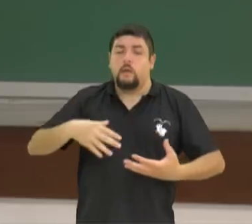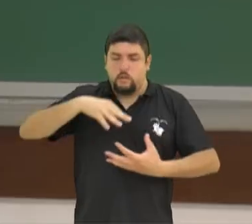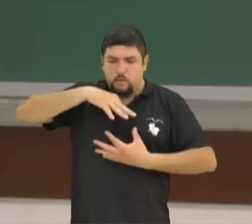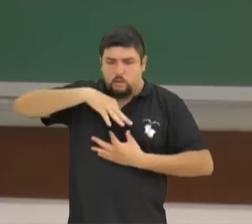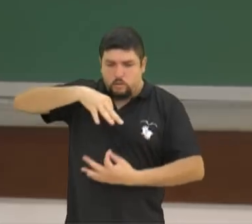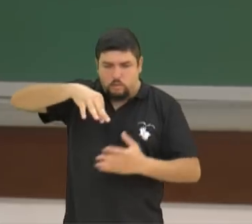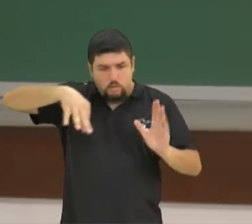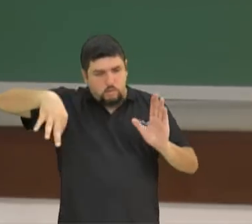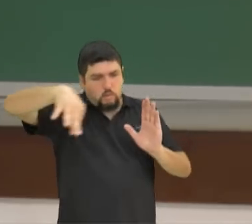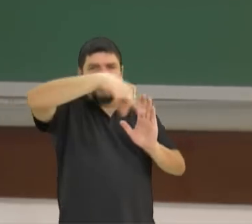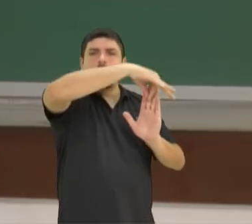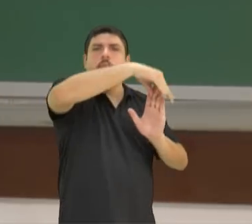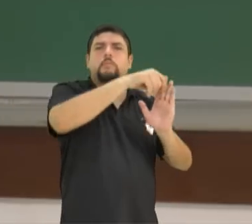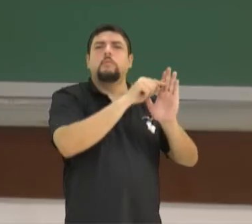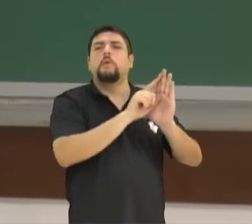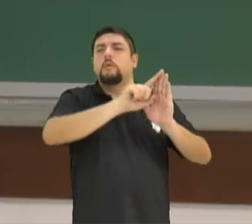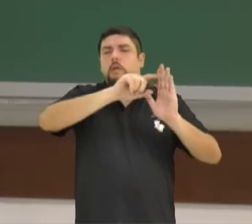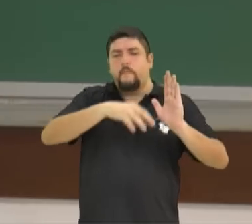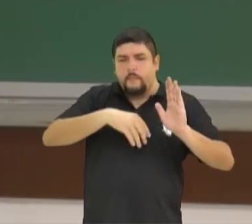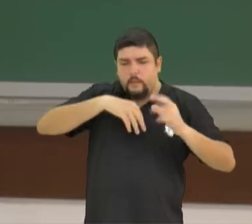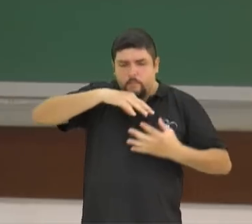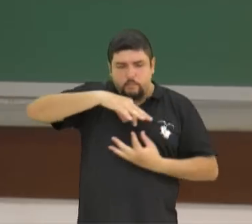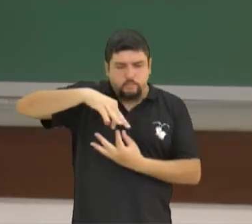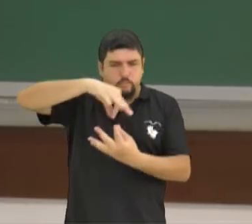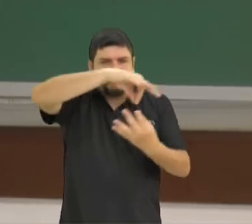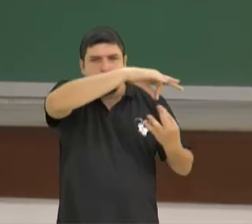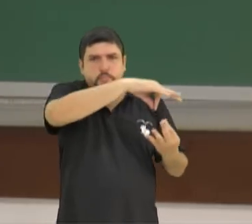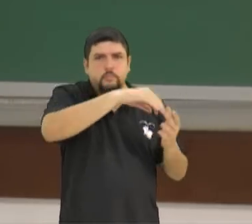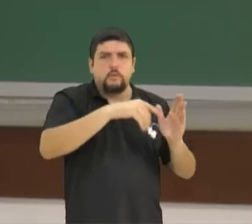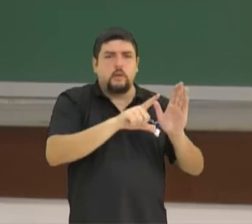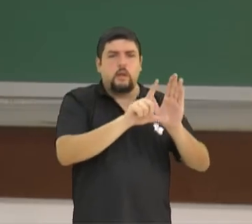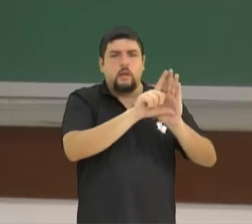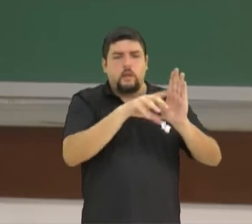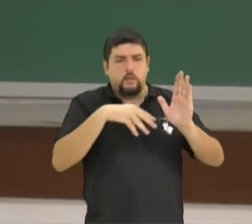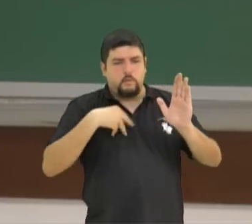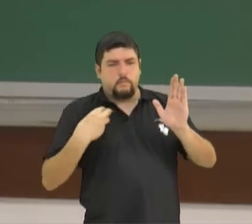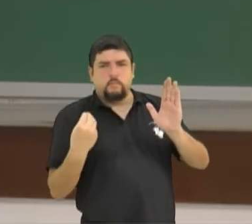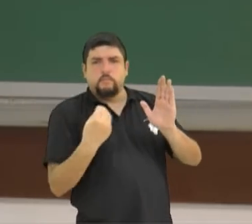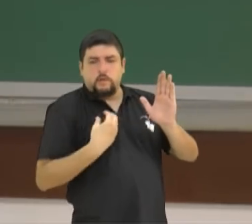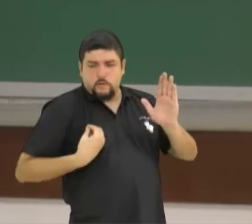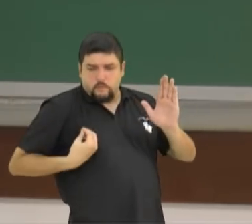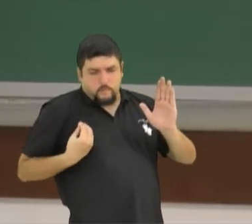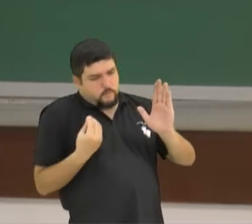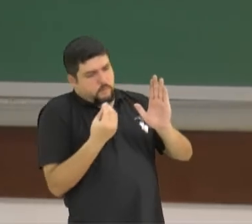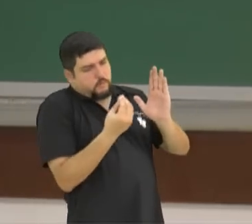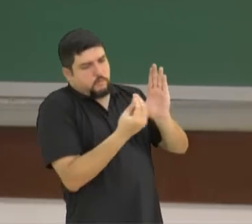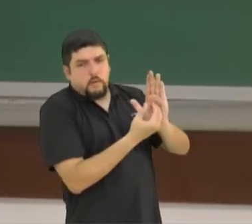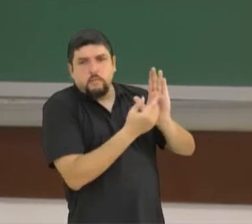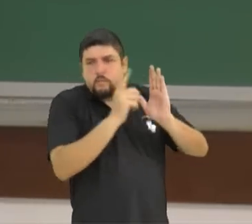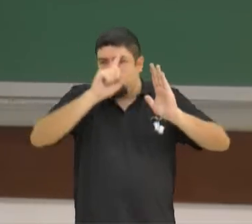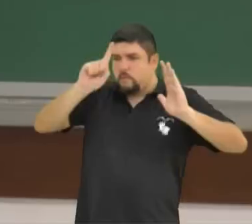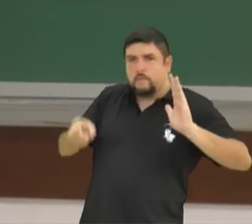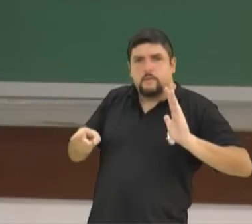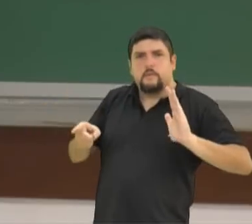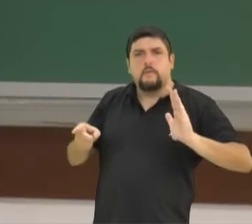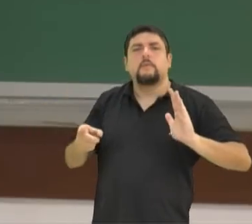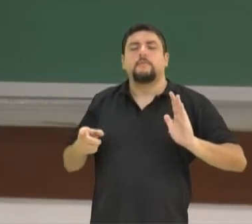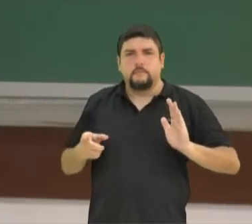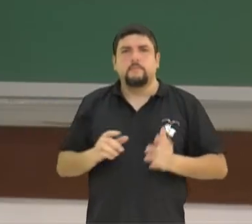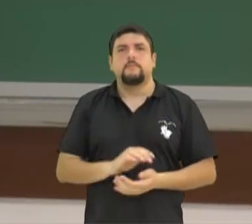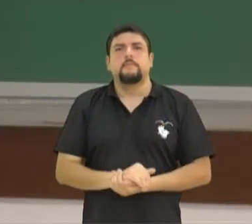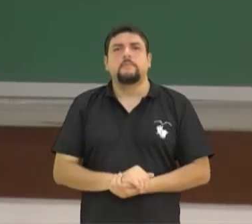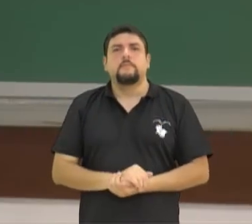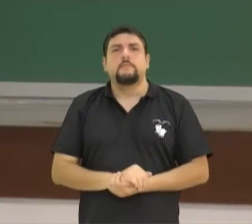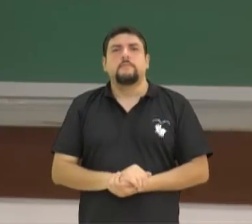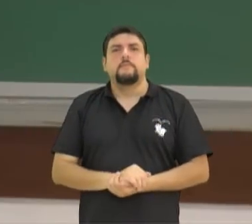né? Ou prosopopeia. Prosopopeia é o outro nome dado à personificação, certo? Vamos ver ali, ler agora